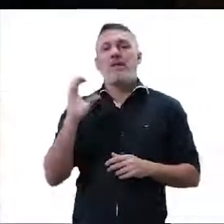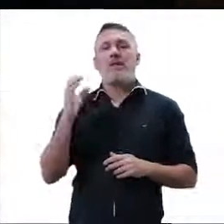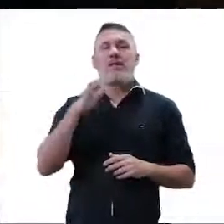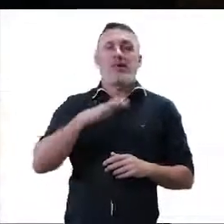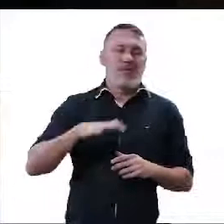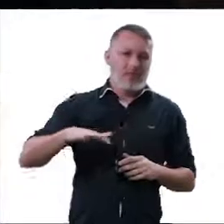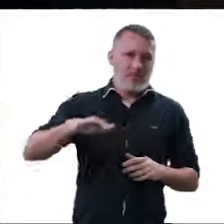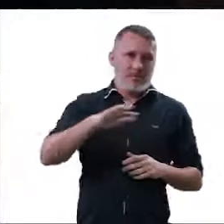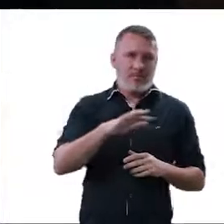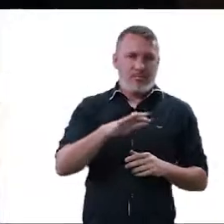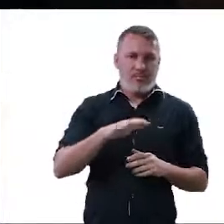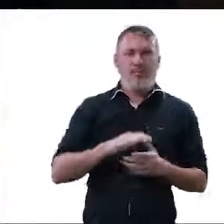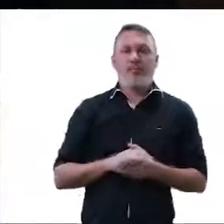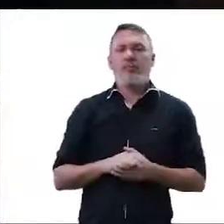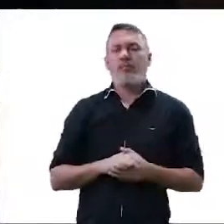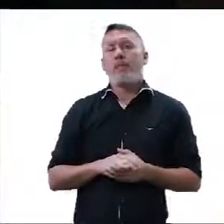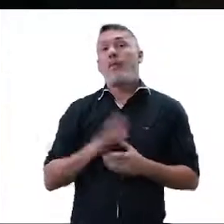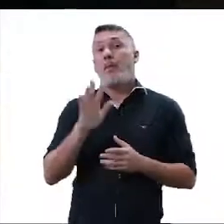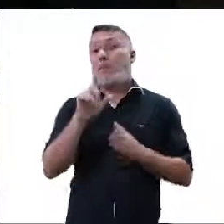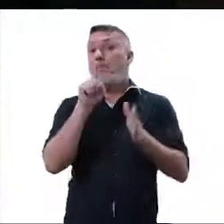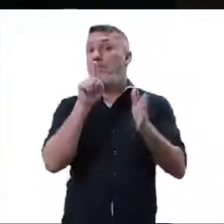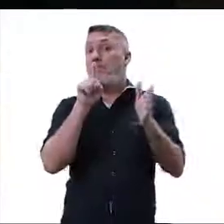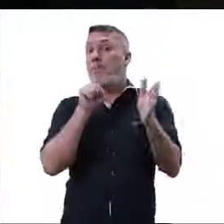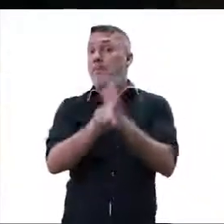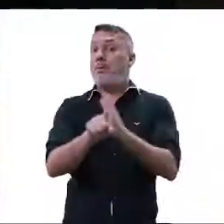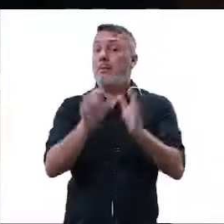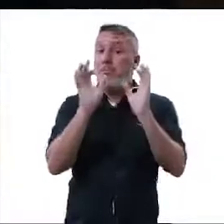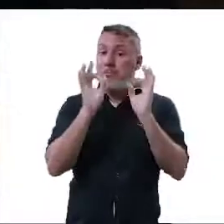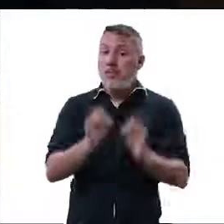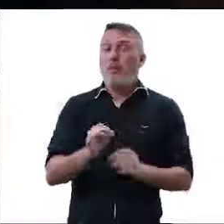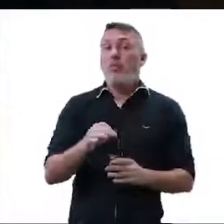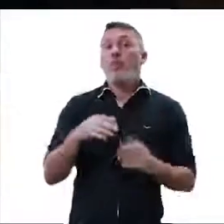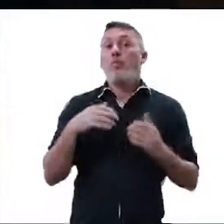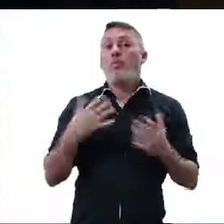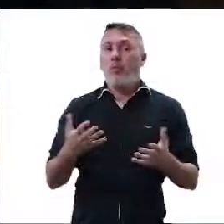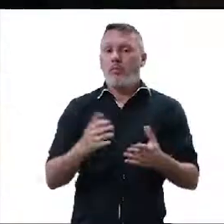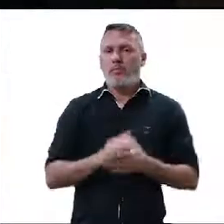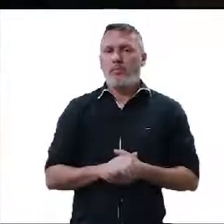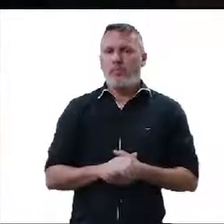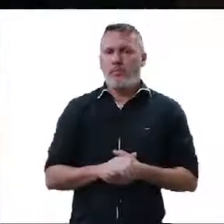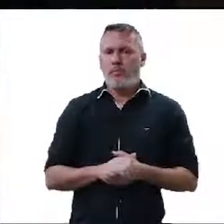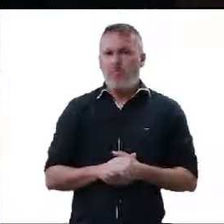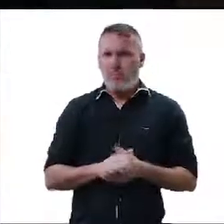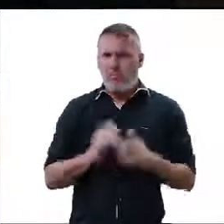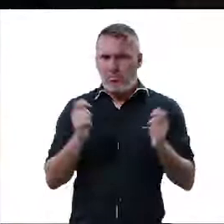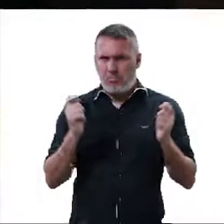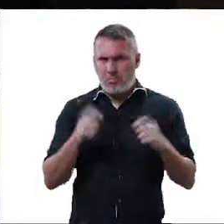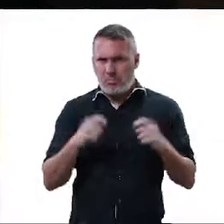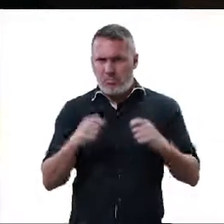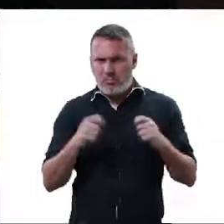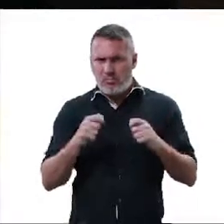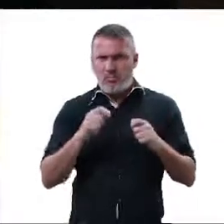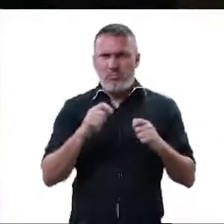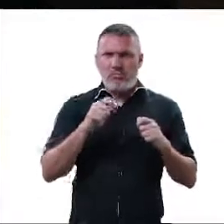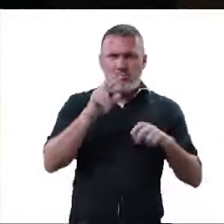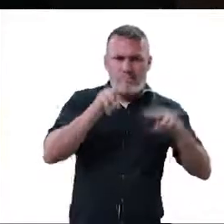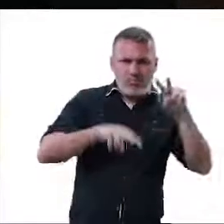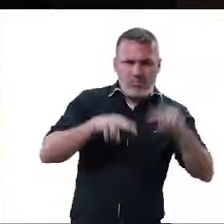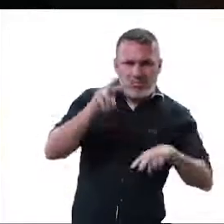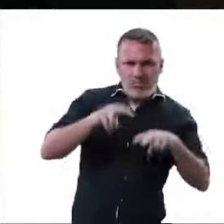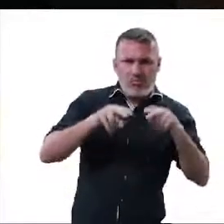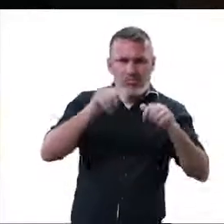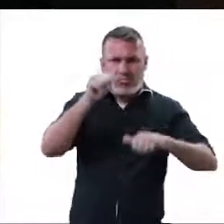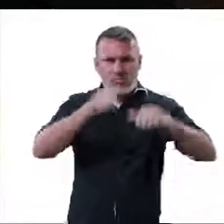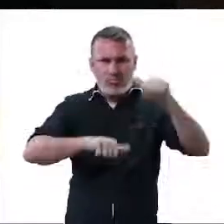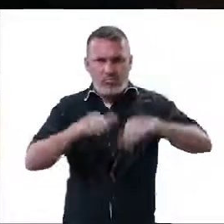ciências da natureza. Mas aí a grande pergunta é possível analisar